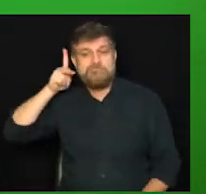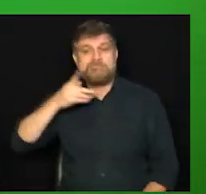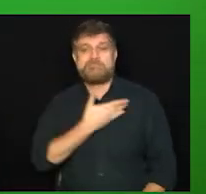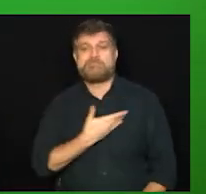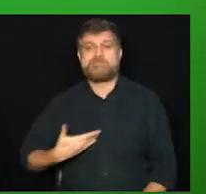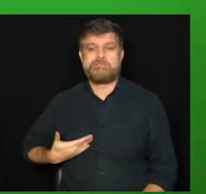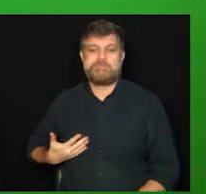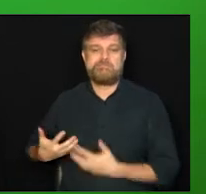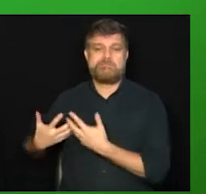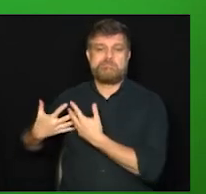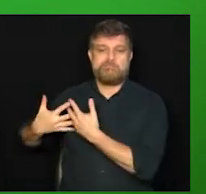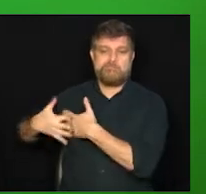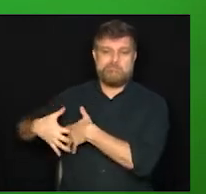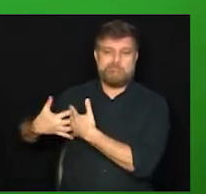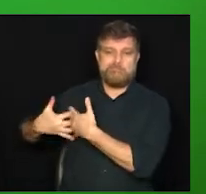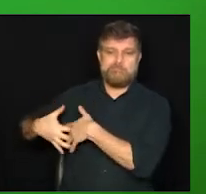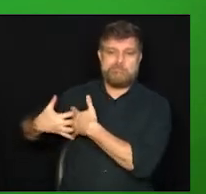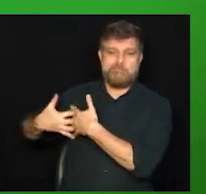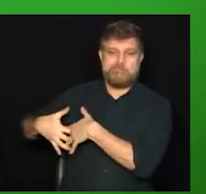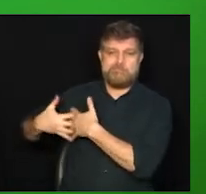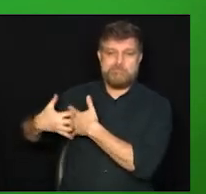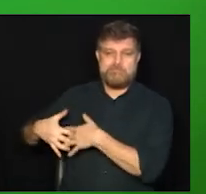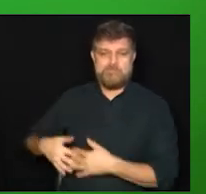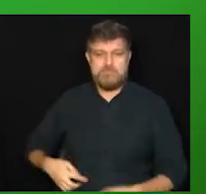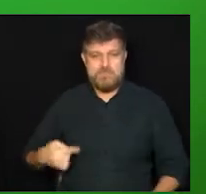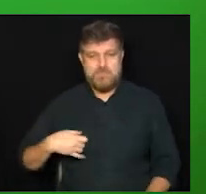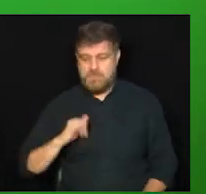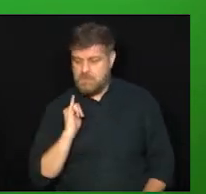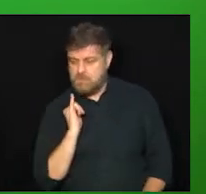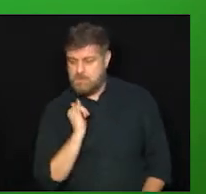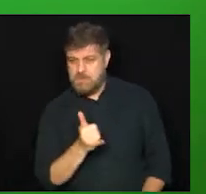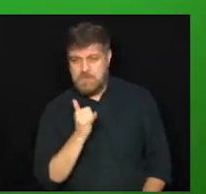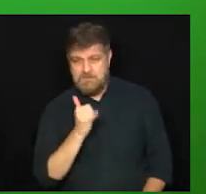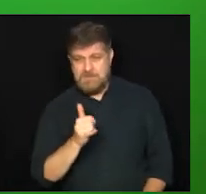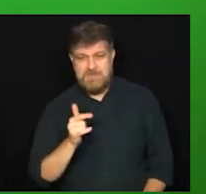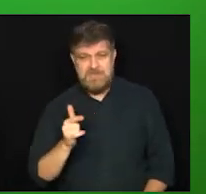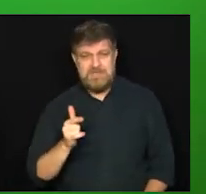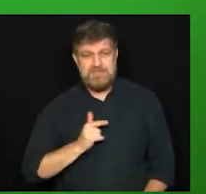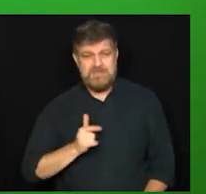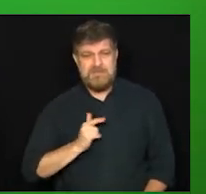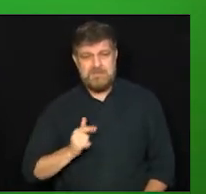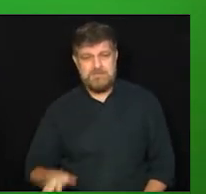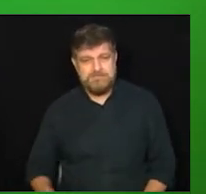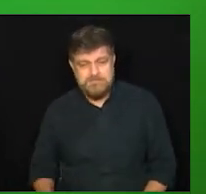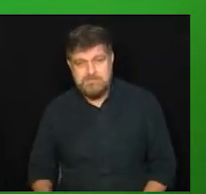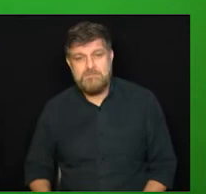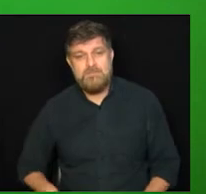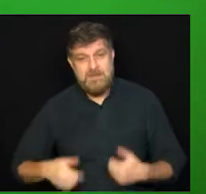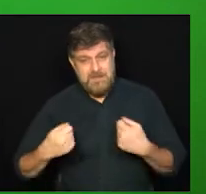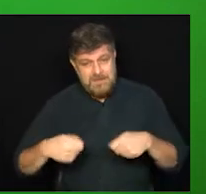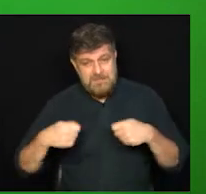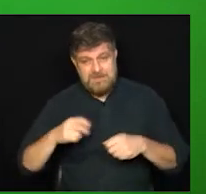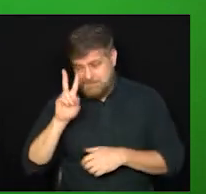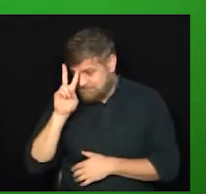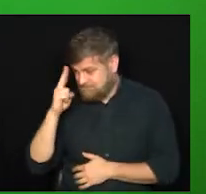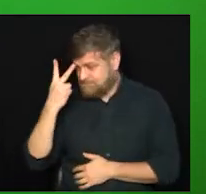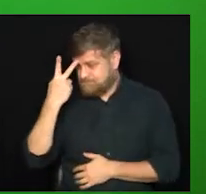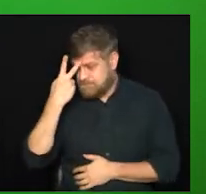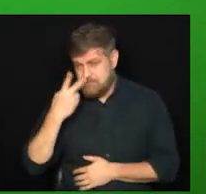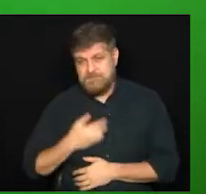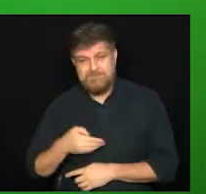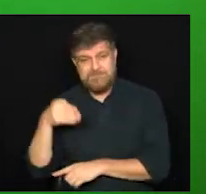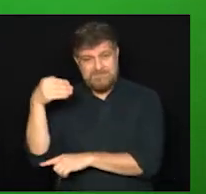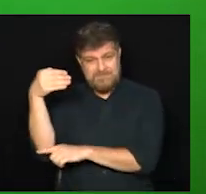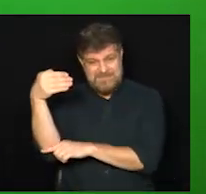públicas. Como eu citei inicialmente, conceitos terão que ser revistos. A